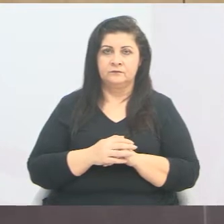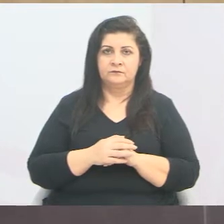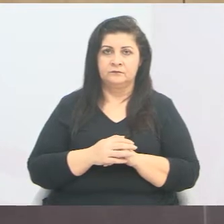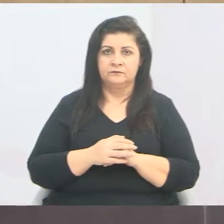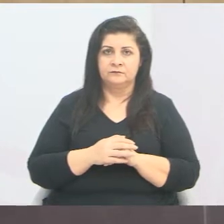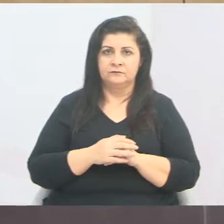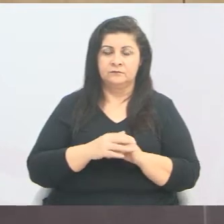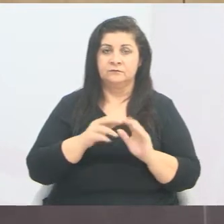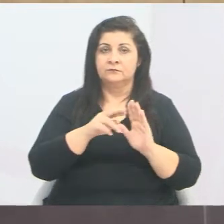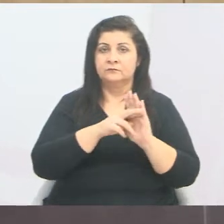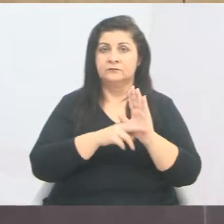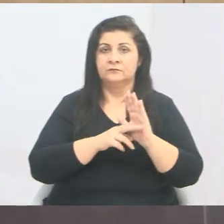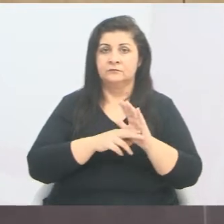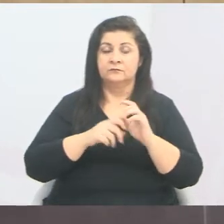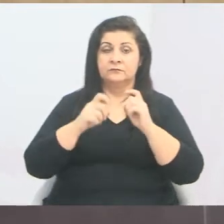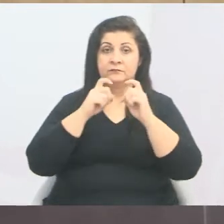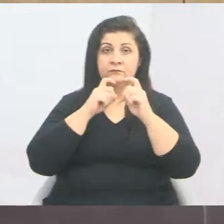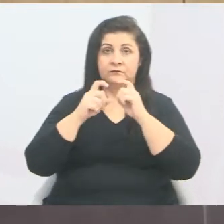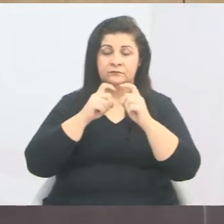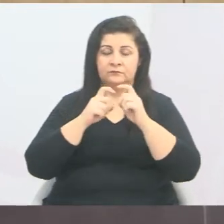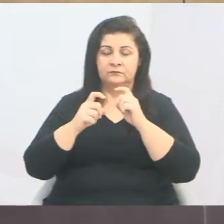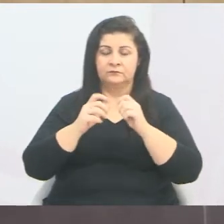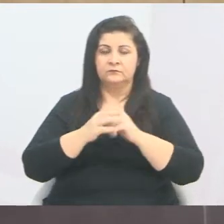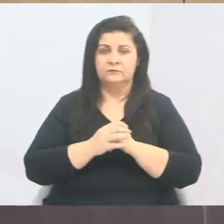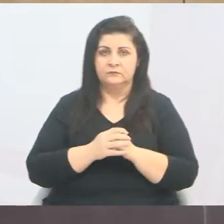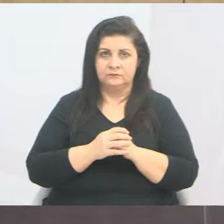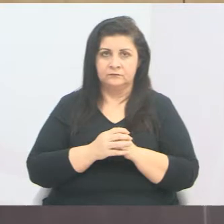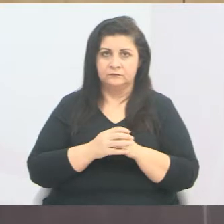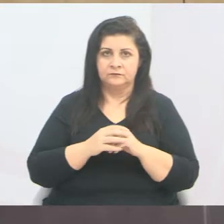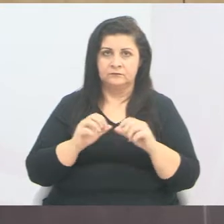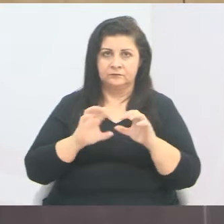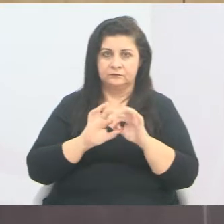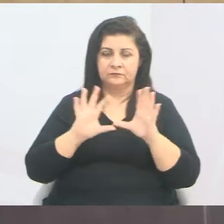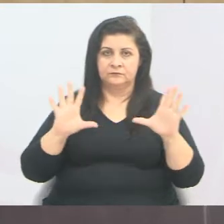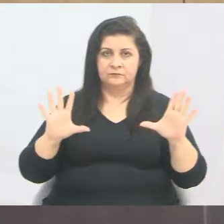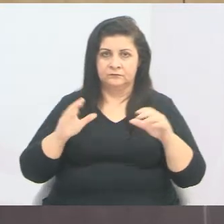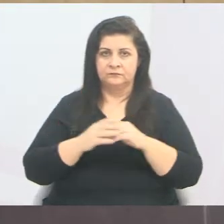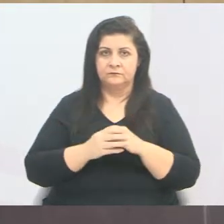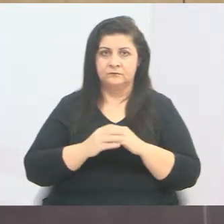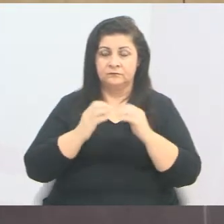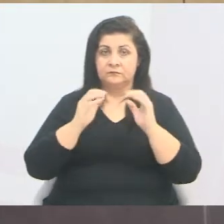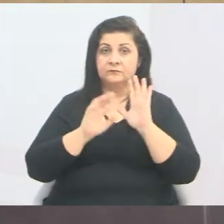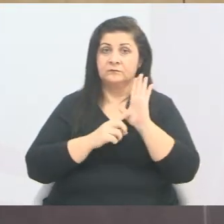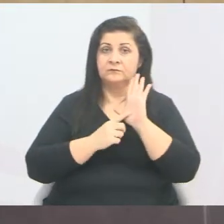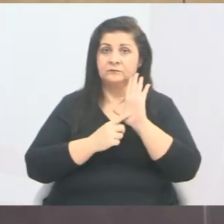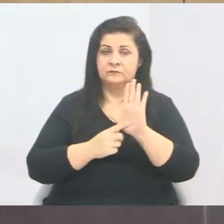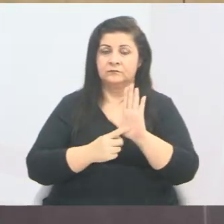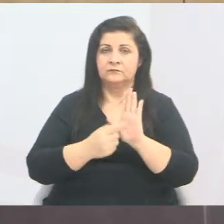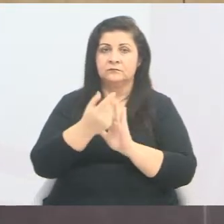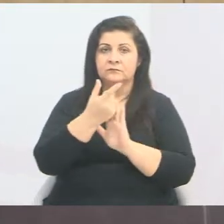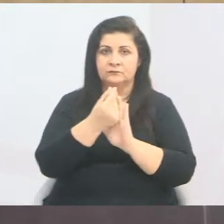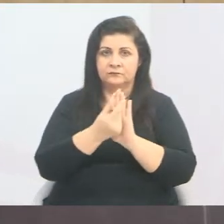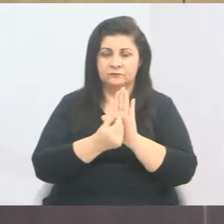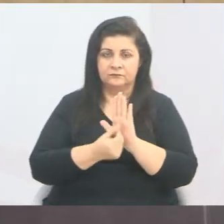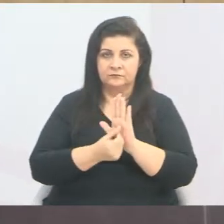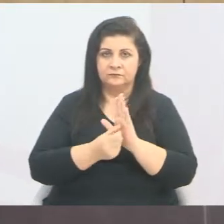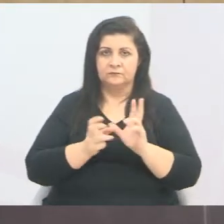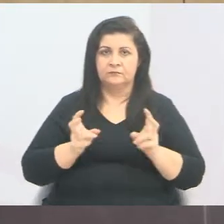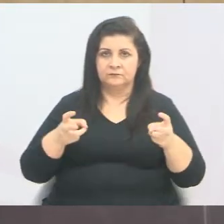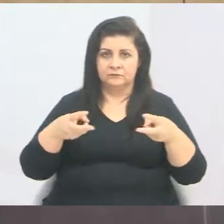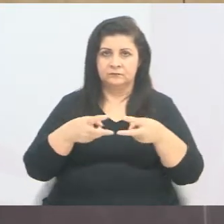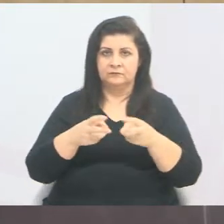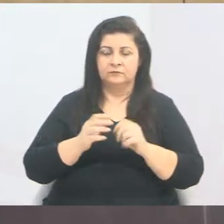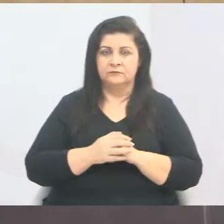Registro que a audiência pública é conduzida pela Comissão Permanente de Finanças e Orçamento dessa Casa, que é composta